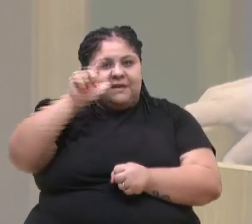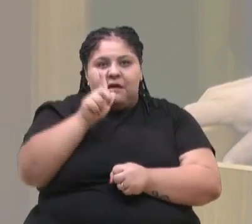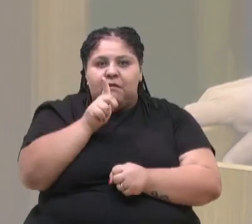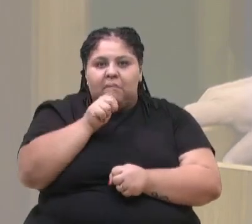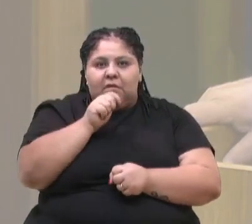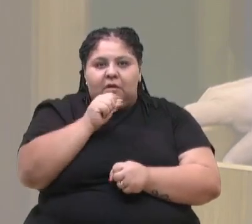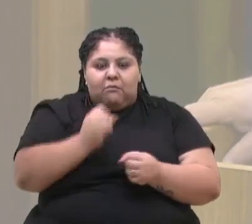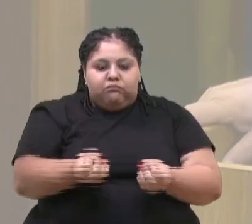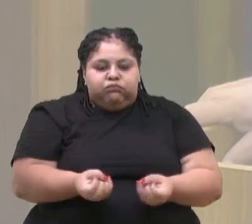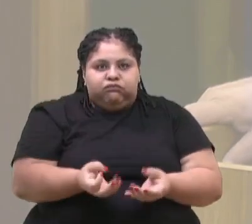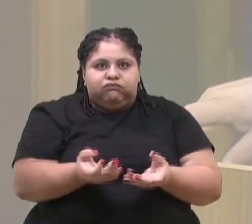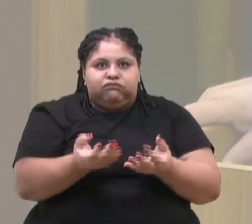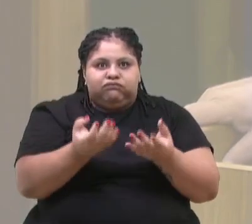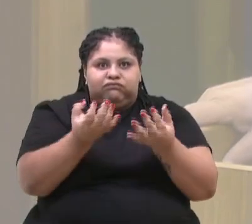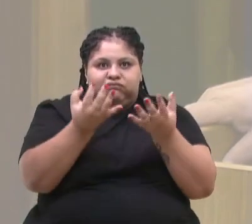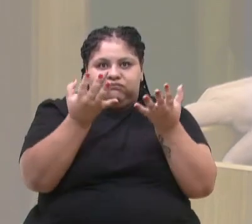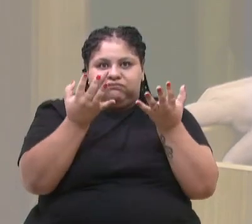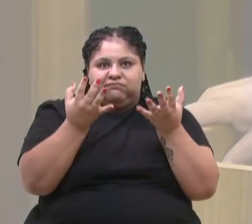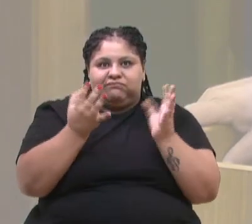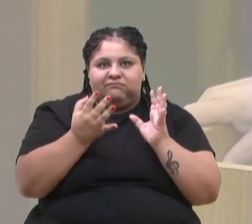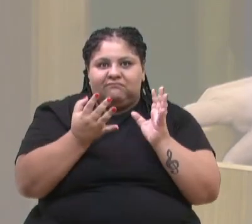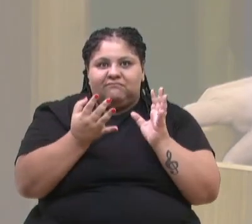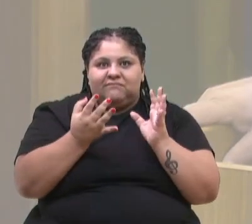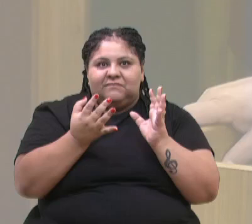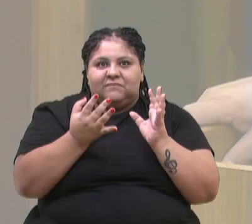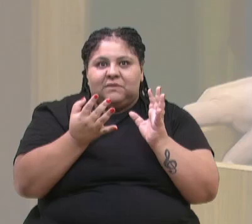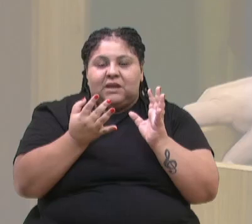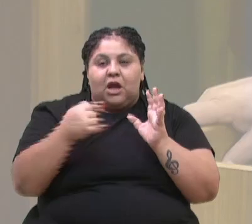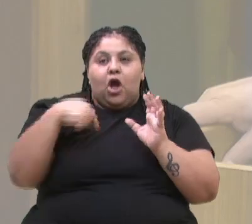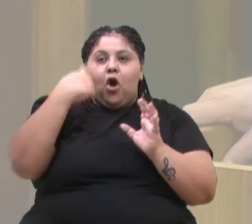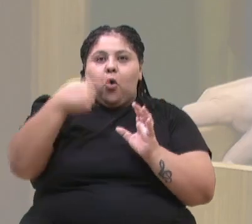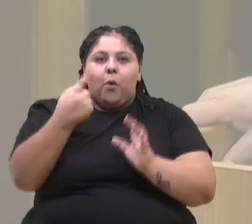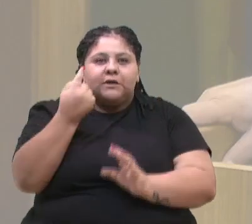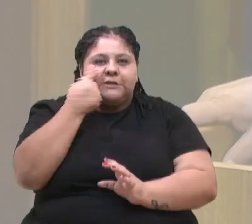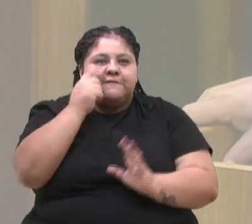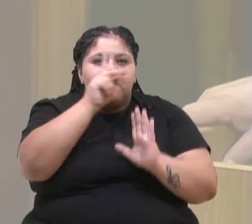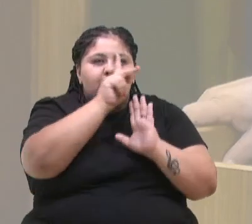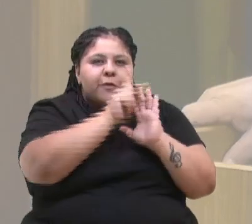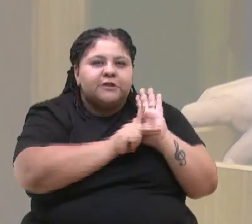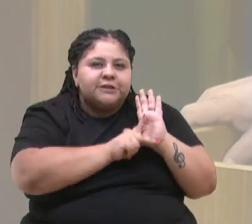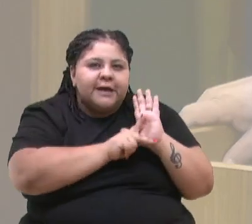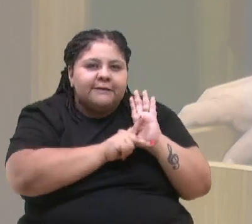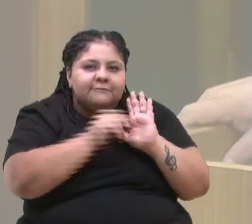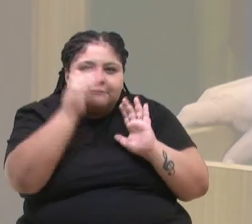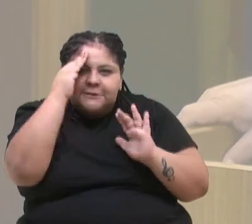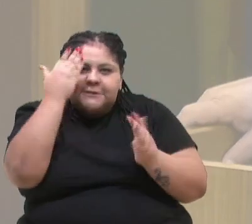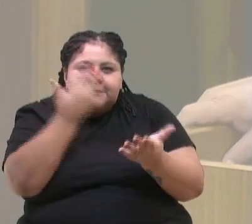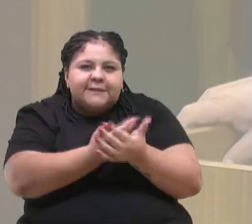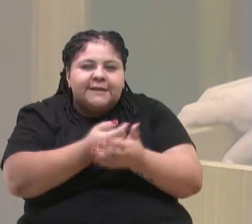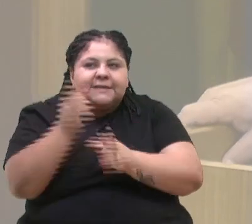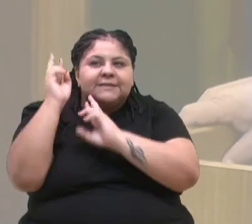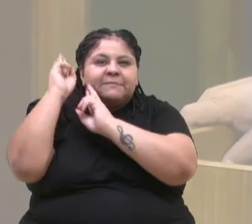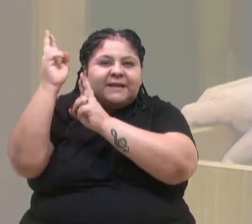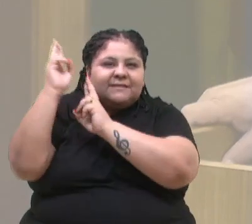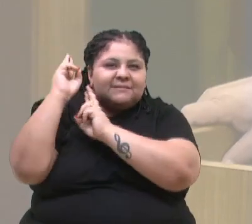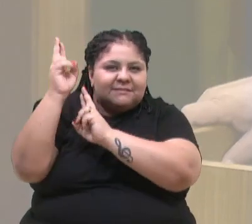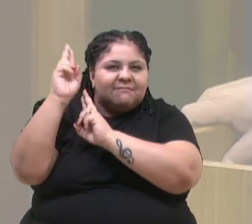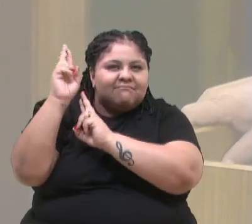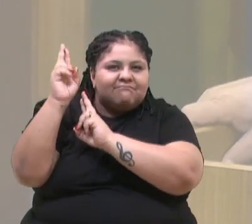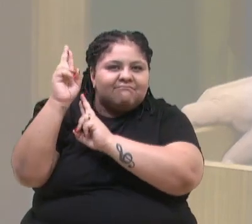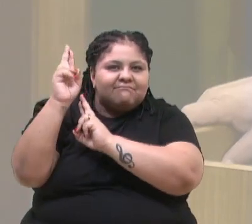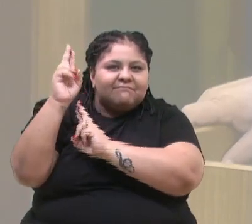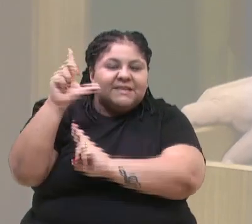quando se tem um projeto, se vê uma luz no fim do túnel. Porque aí, nesse momento, não vi nem projeto, porque